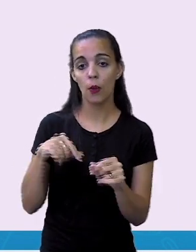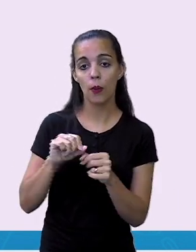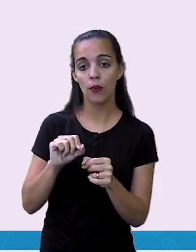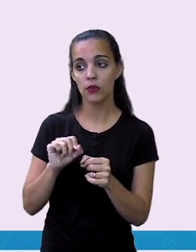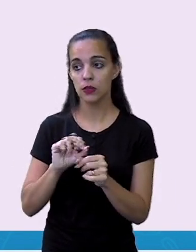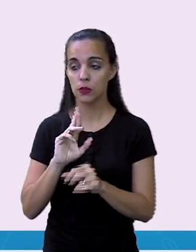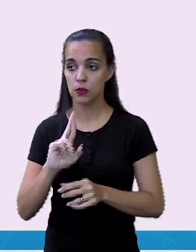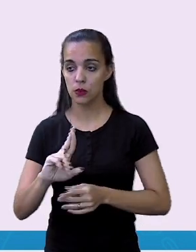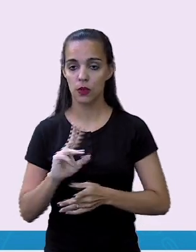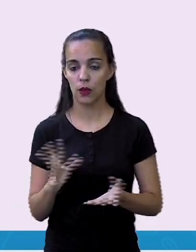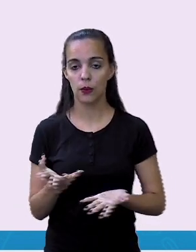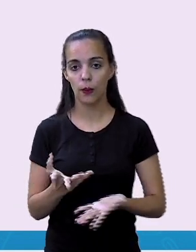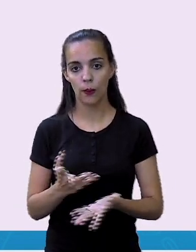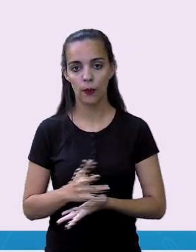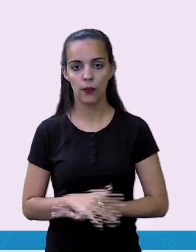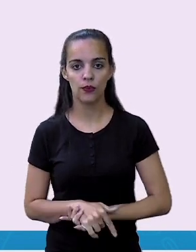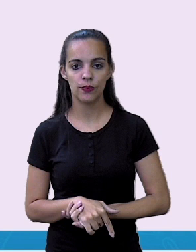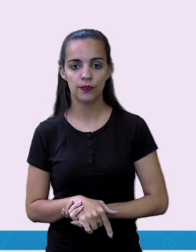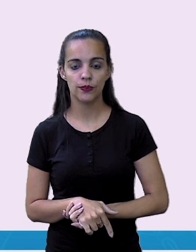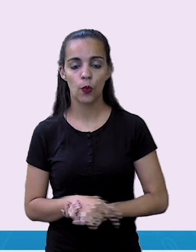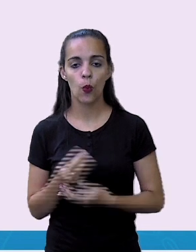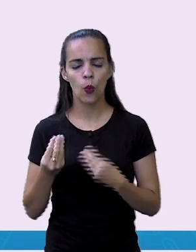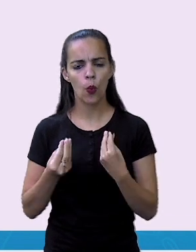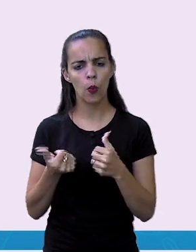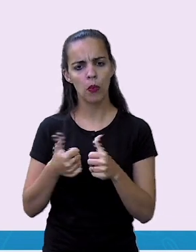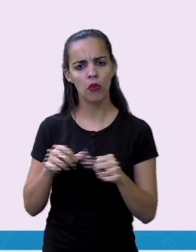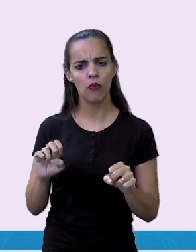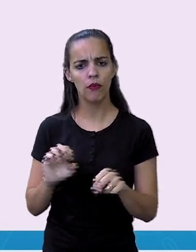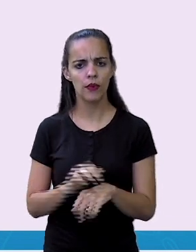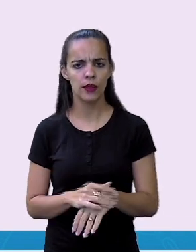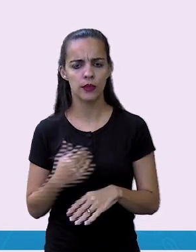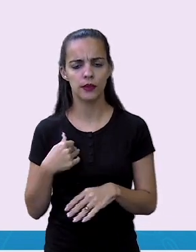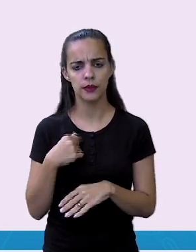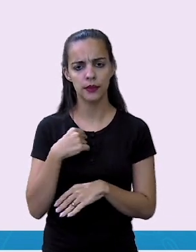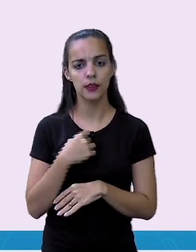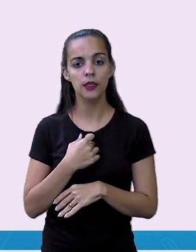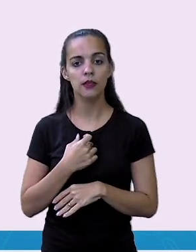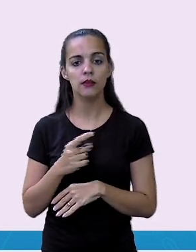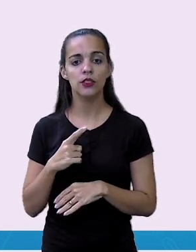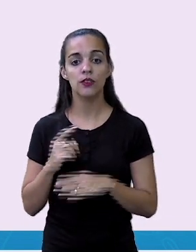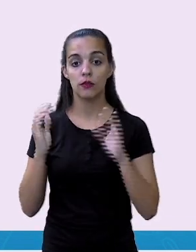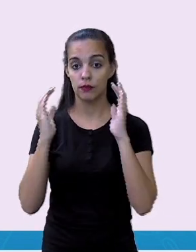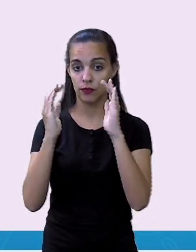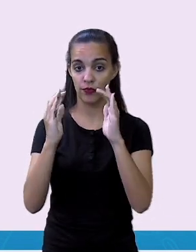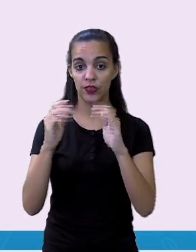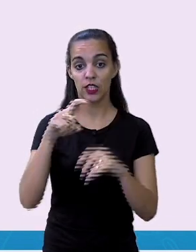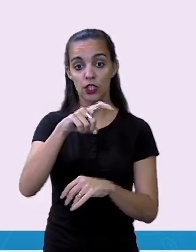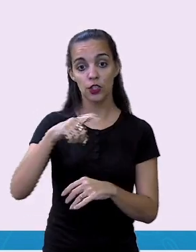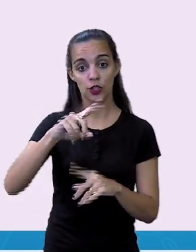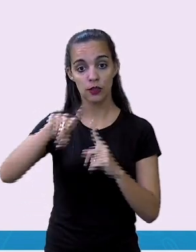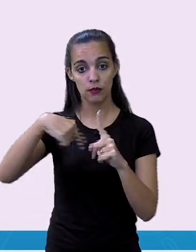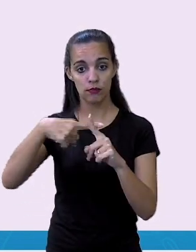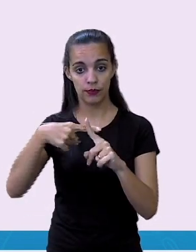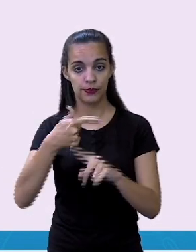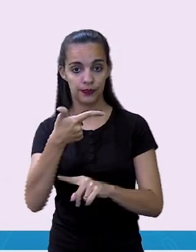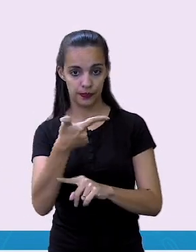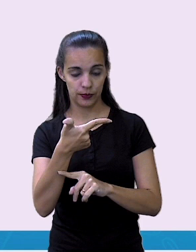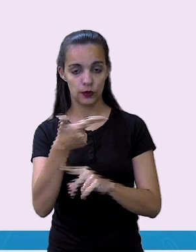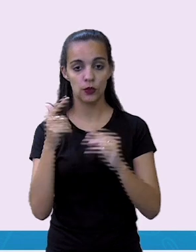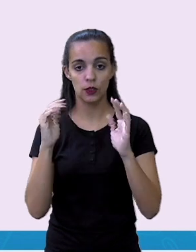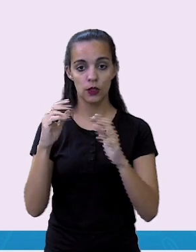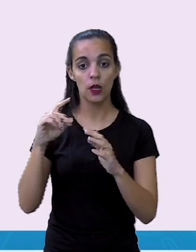Organizando o meu numerador, eu vou ter o fator comum agora é x mais 2,